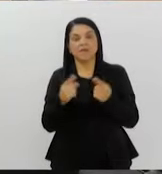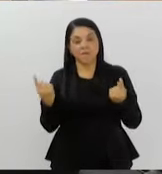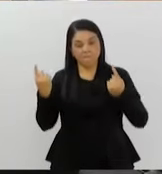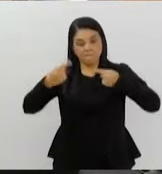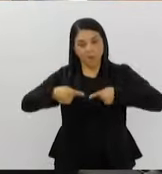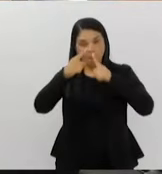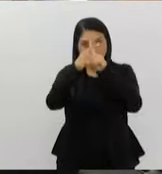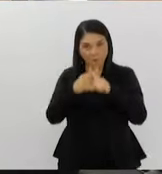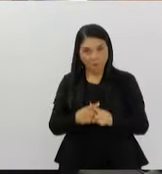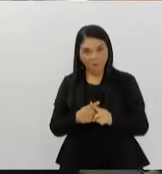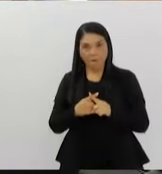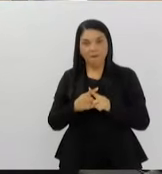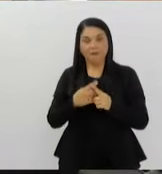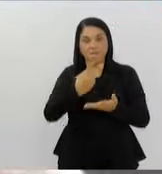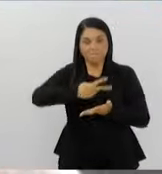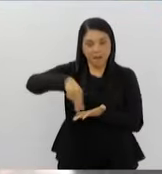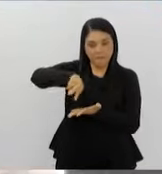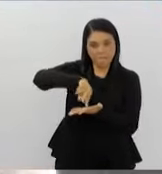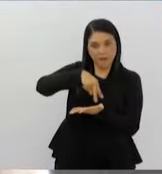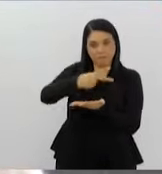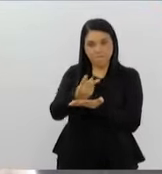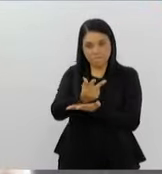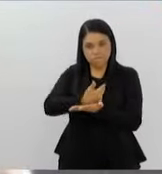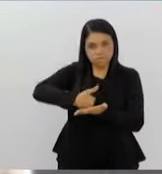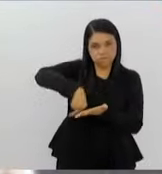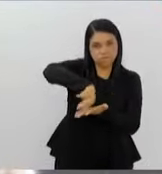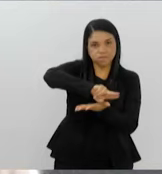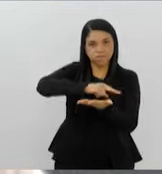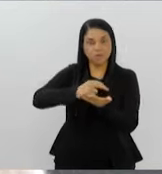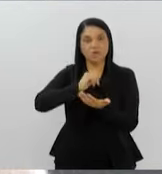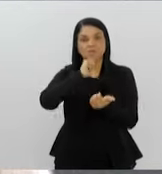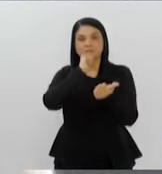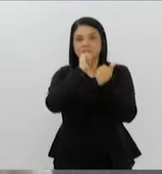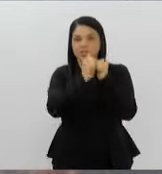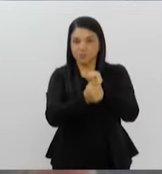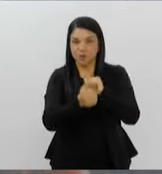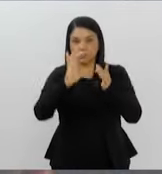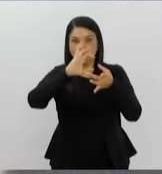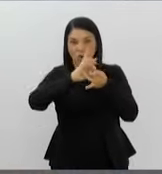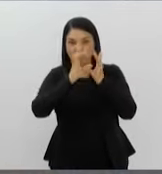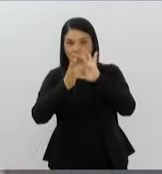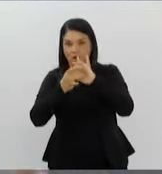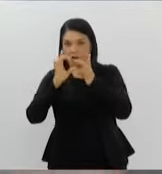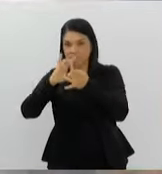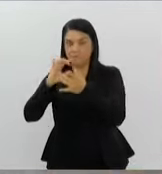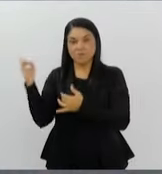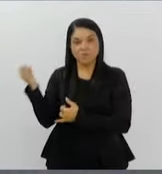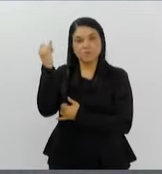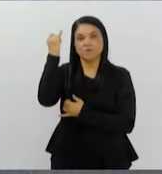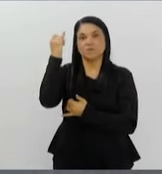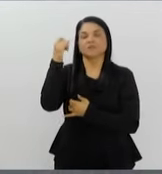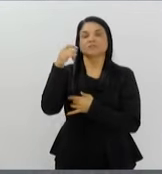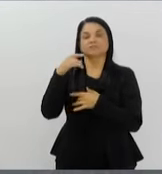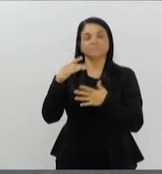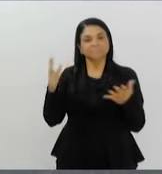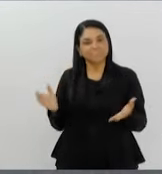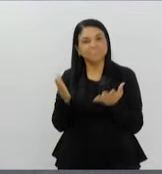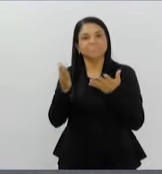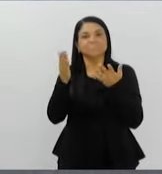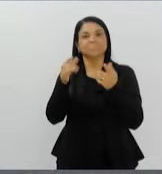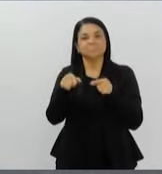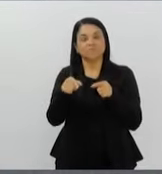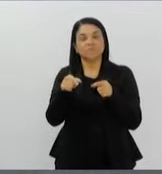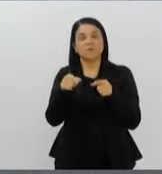também. O break, que é um esporte olímpico tão importante, que pretende atualizar e reoxigenar as Olimpíadas.